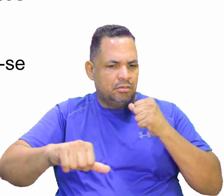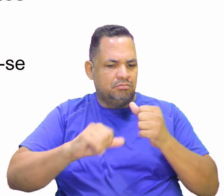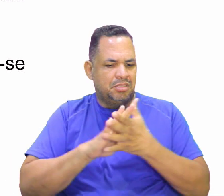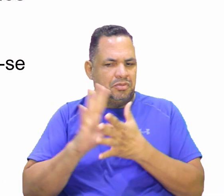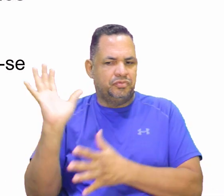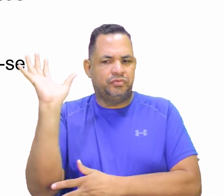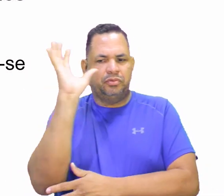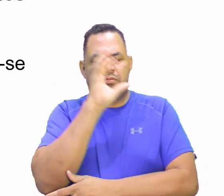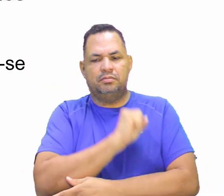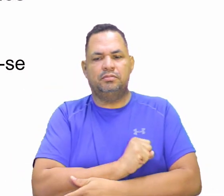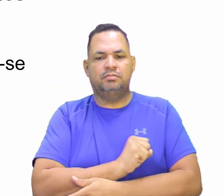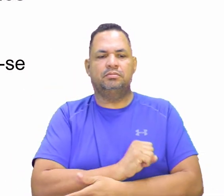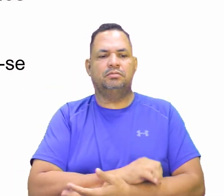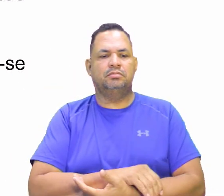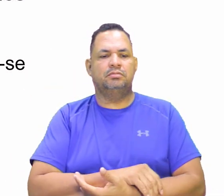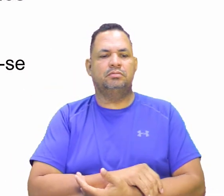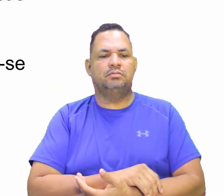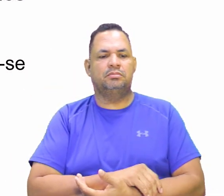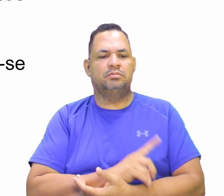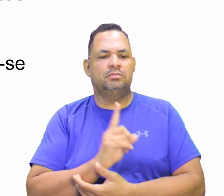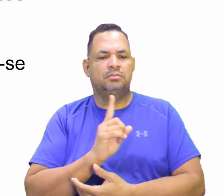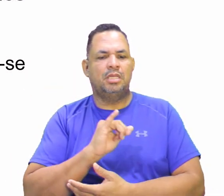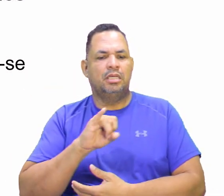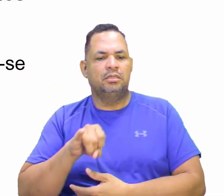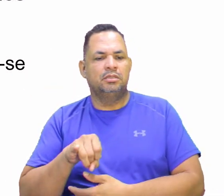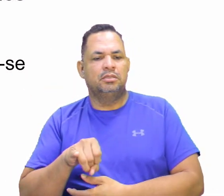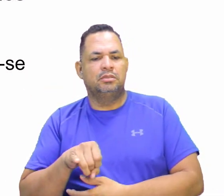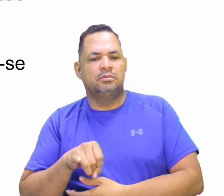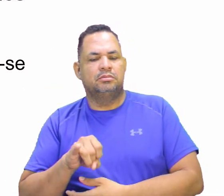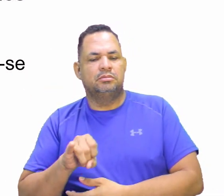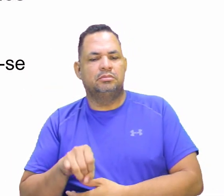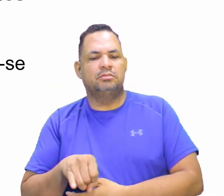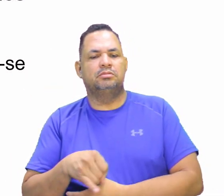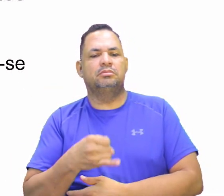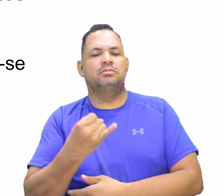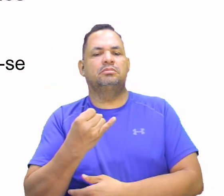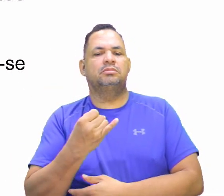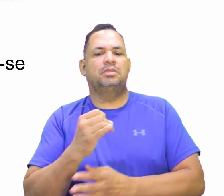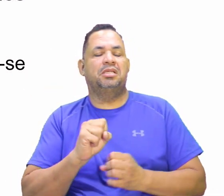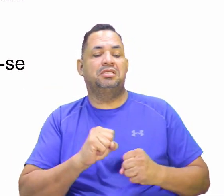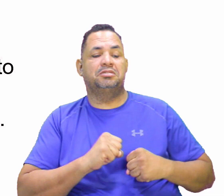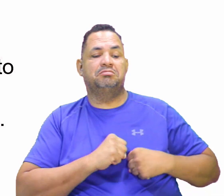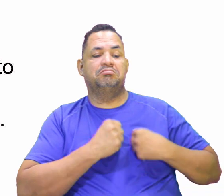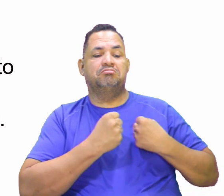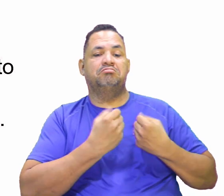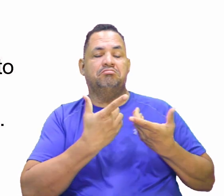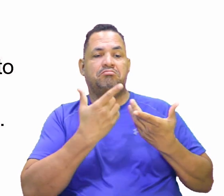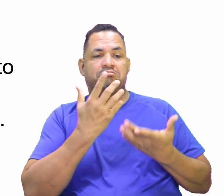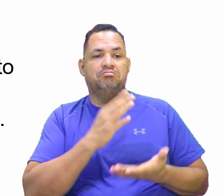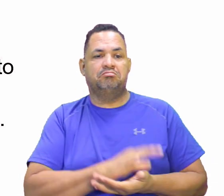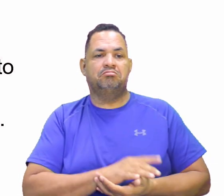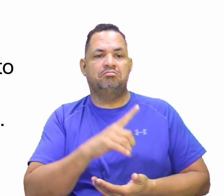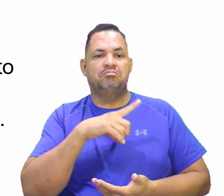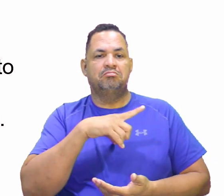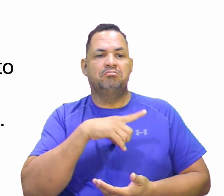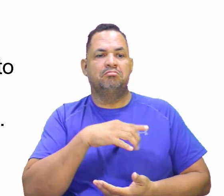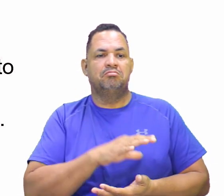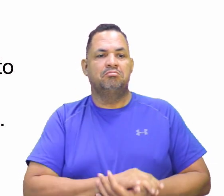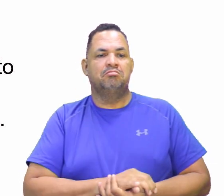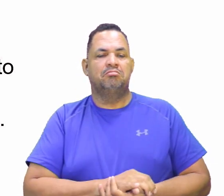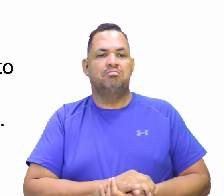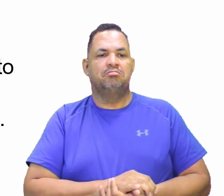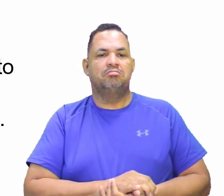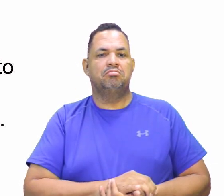em aprendizado. Três. Não se aproveite de quem se esforça tanto. Então, aqui nós temos aqui.